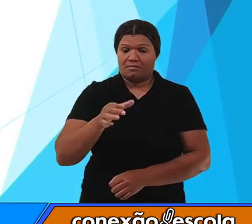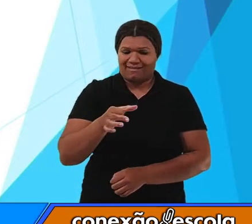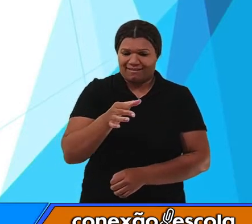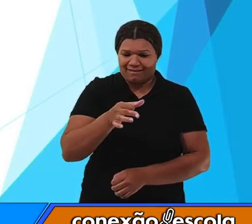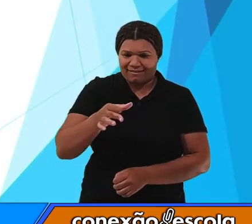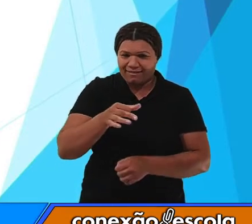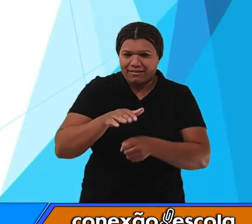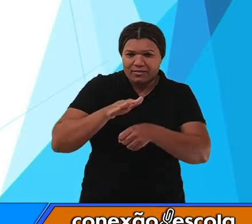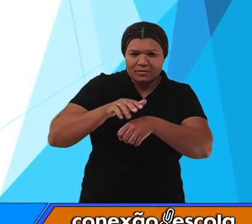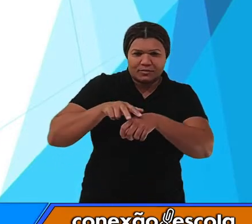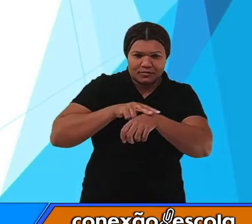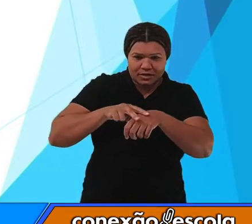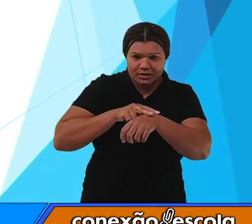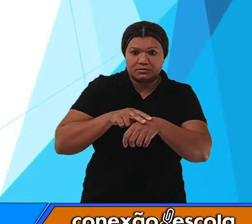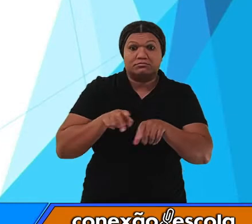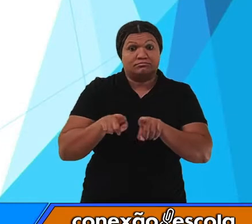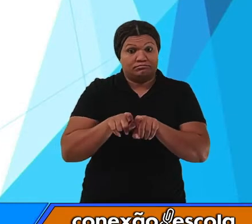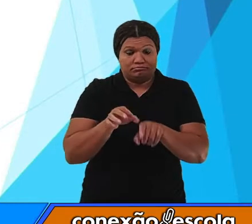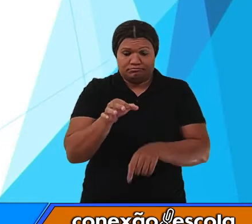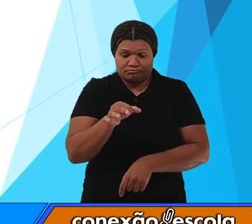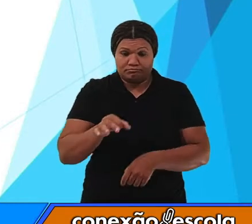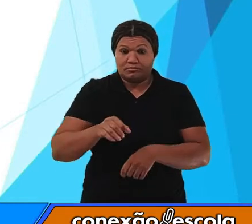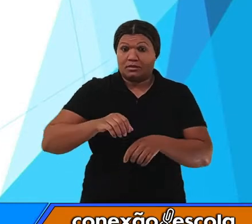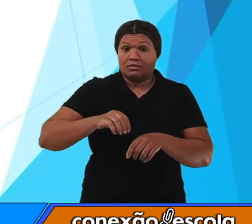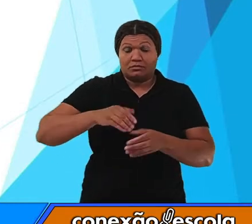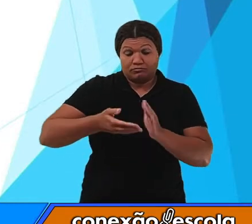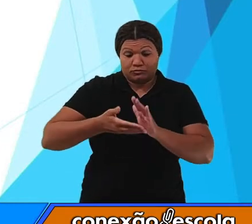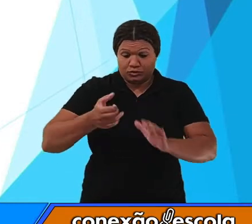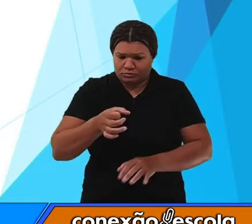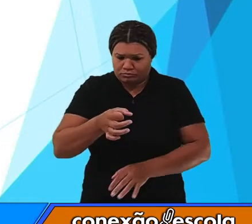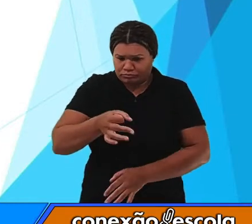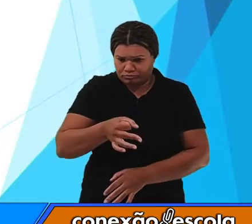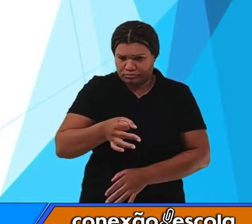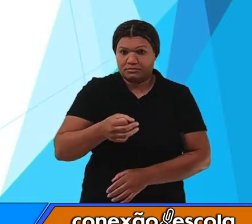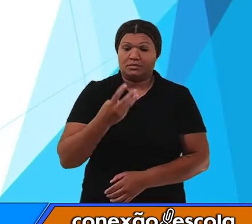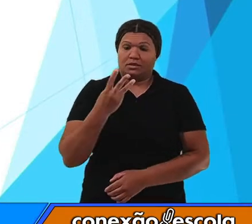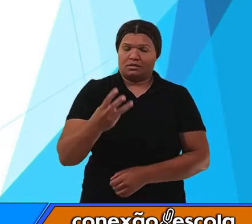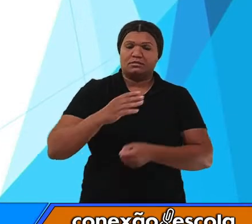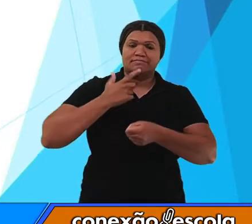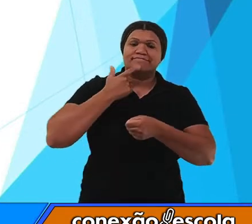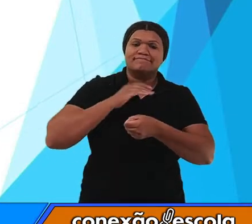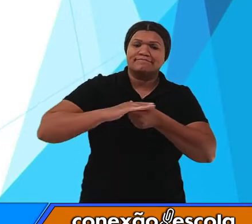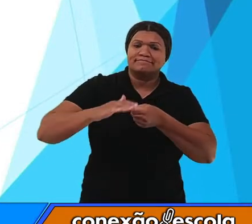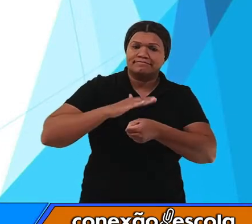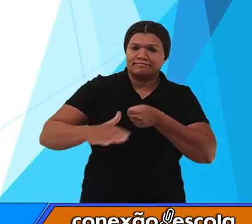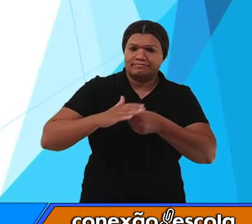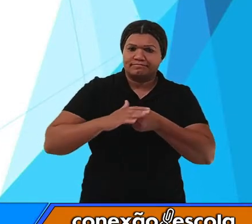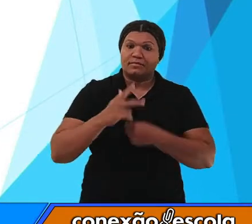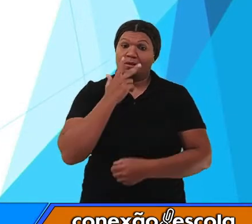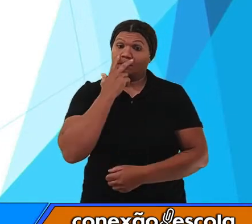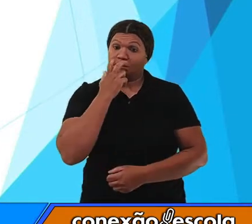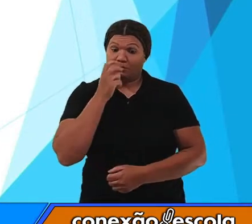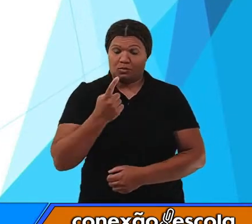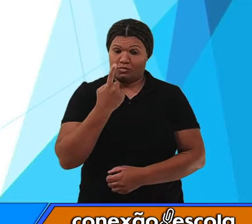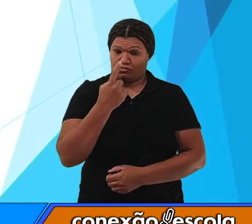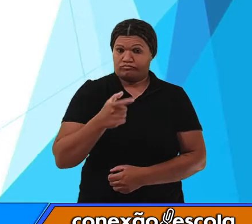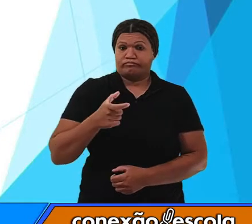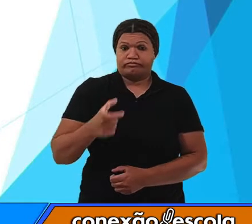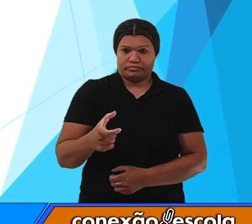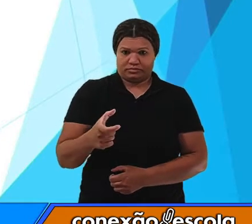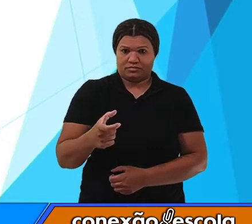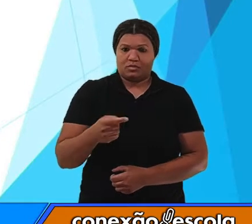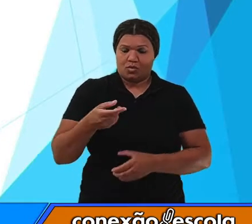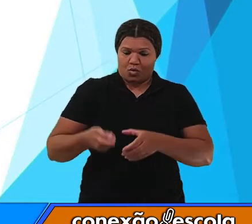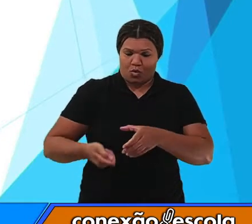sem caroço, 3 tomates, 1 cebola grande, 1 colher de sobremesa de